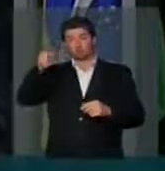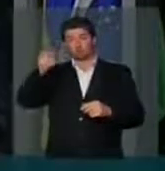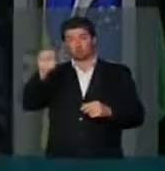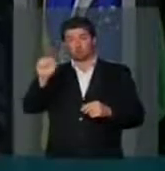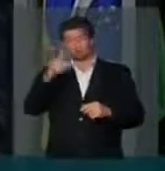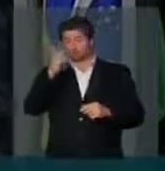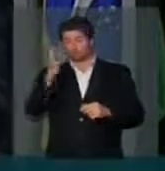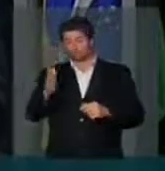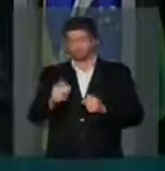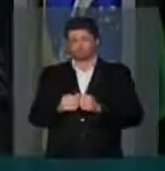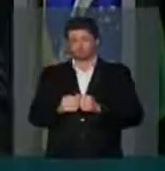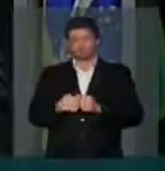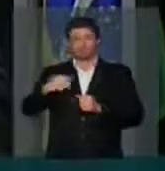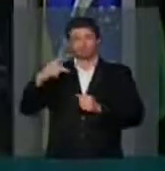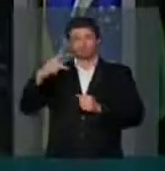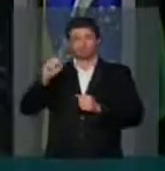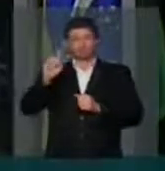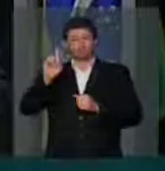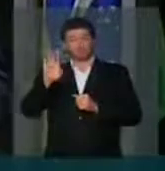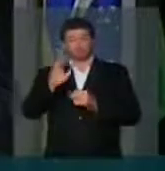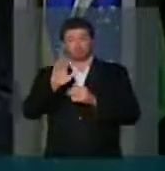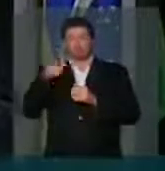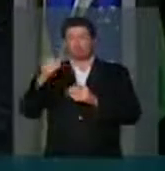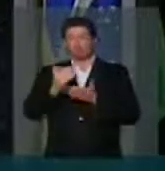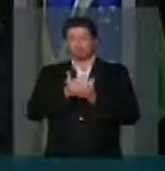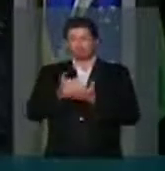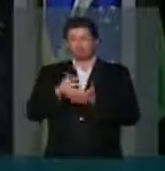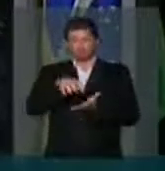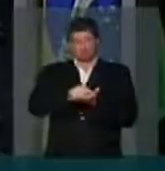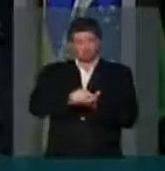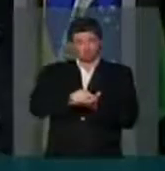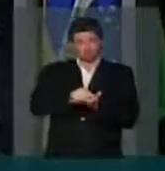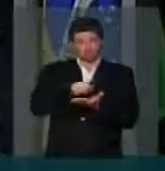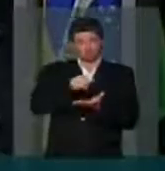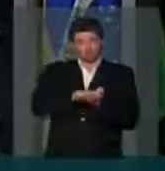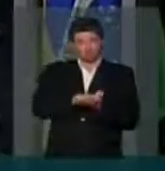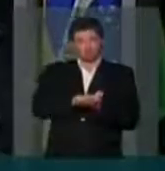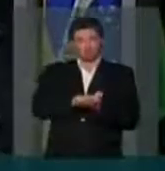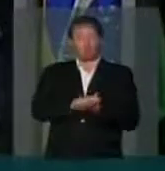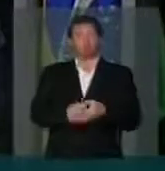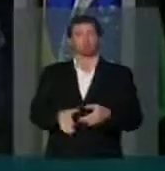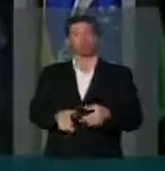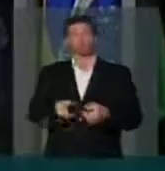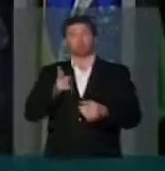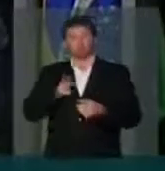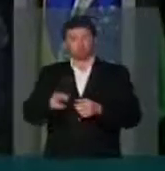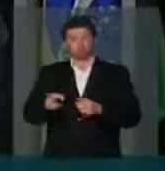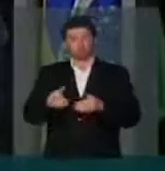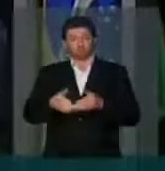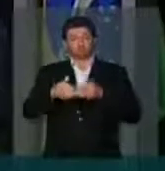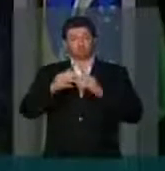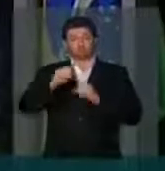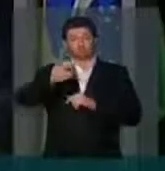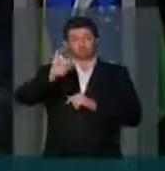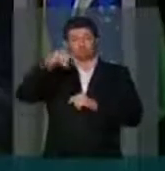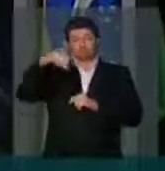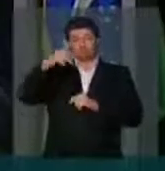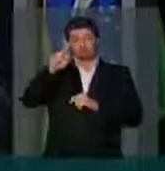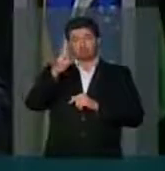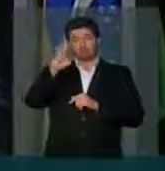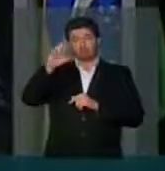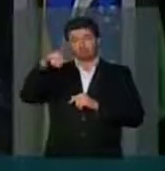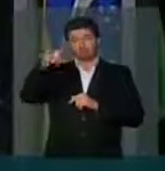Ele disse que o PSDB, a partir do momento que for protocolado e der a sequência ao pedido de impeachment no